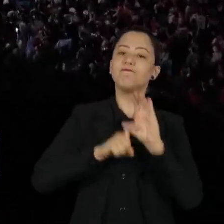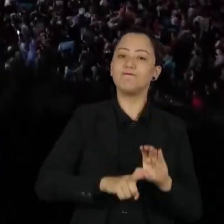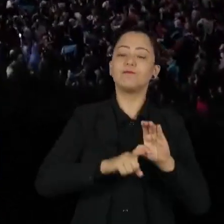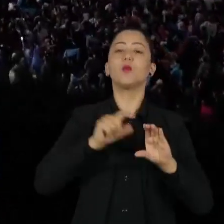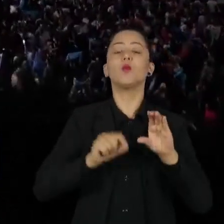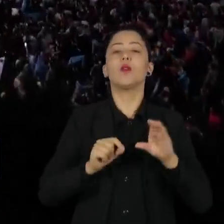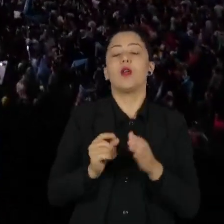financeiro